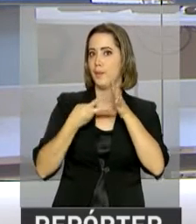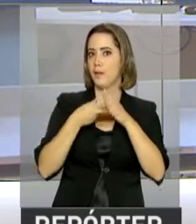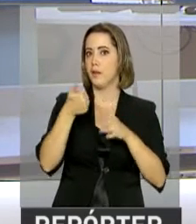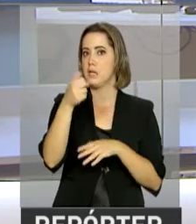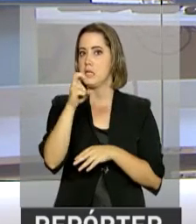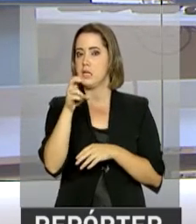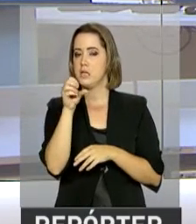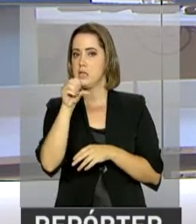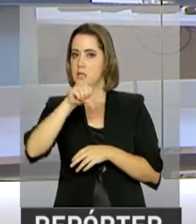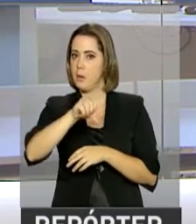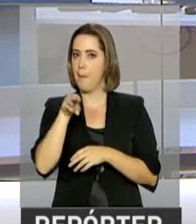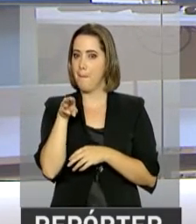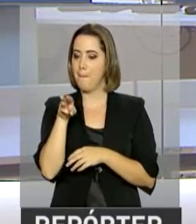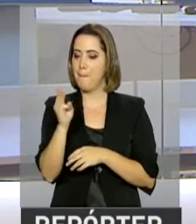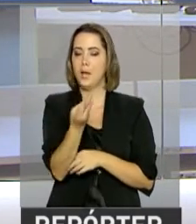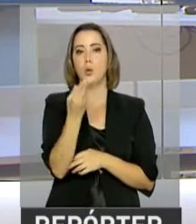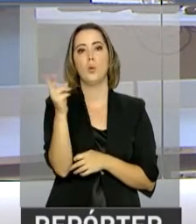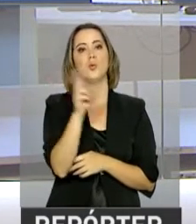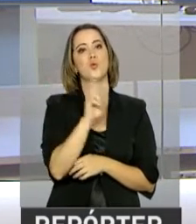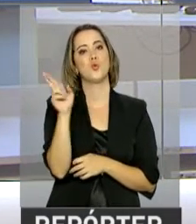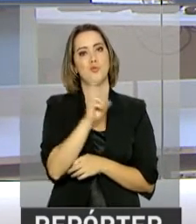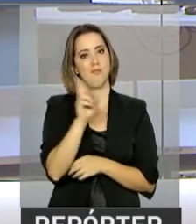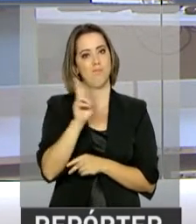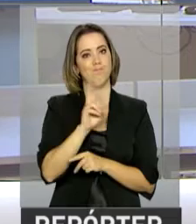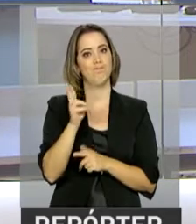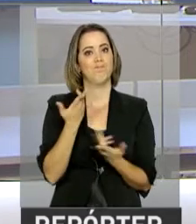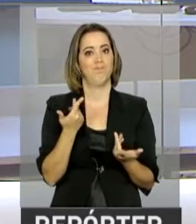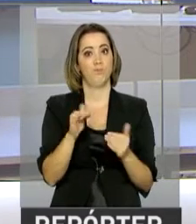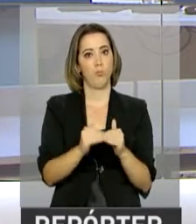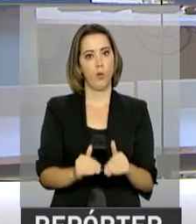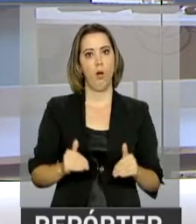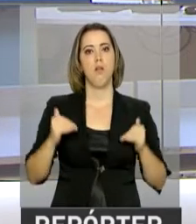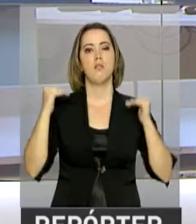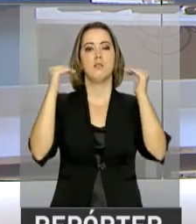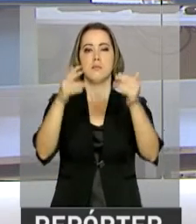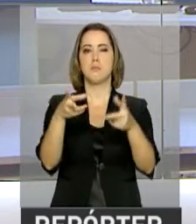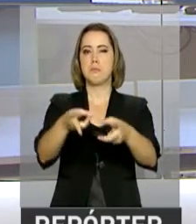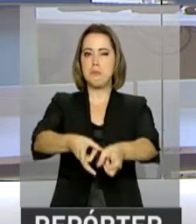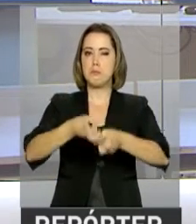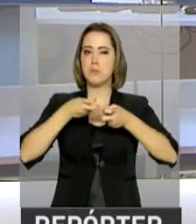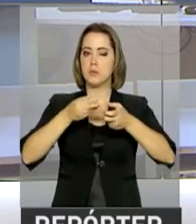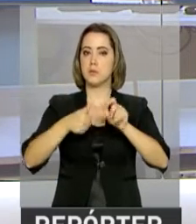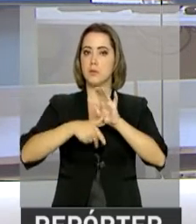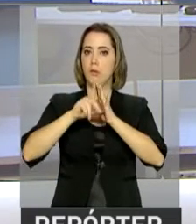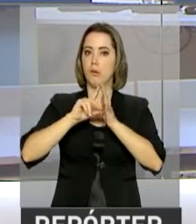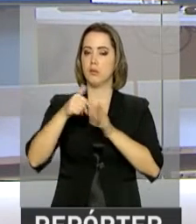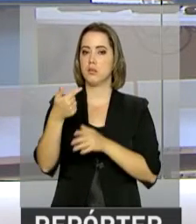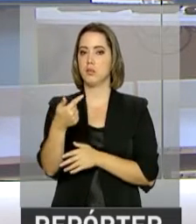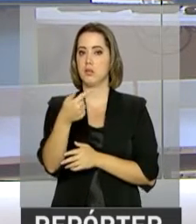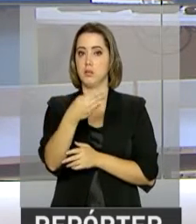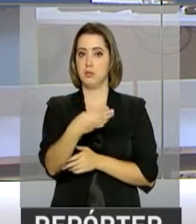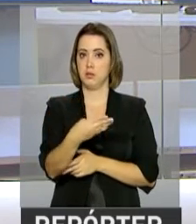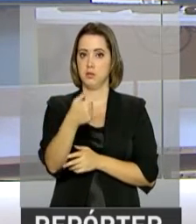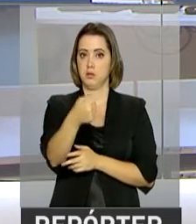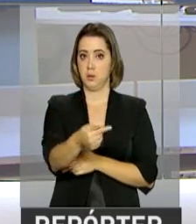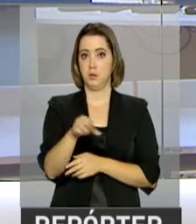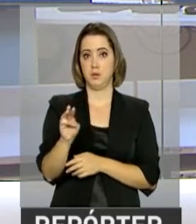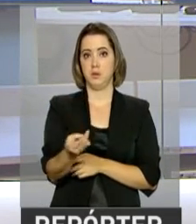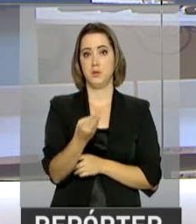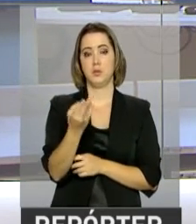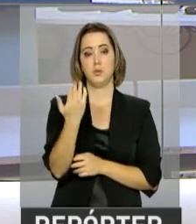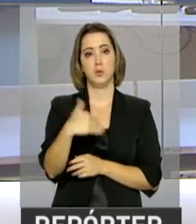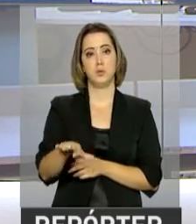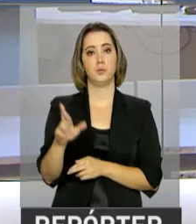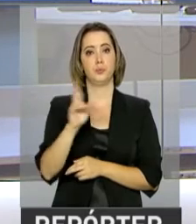superando a expectativa que era de economizar 147 milhões e meio de reais no período os dados do operador